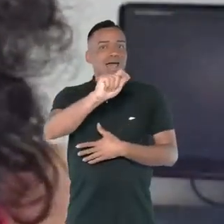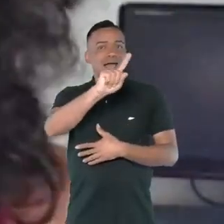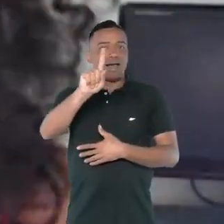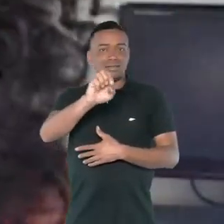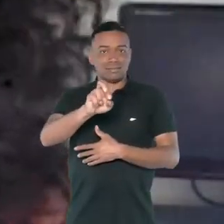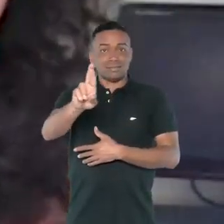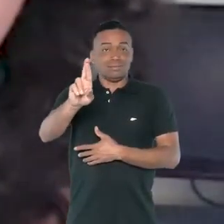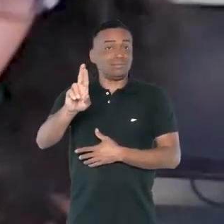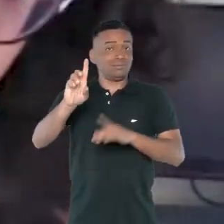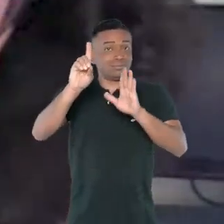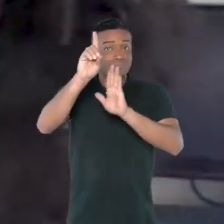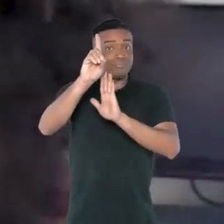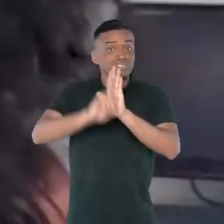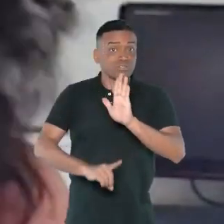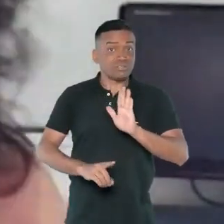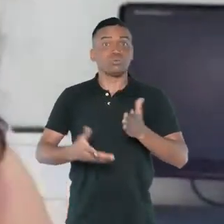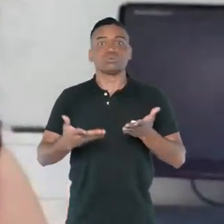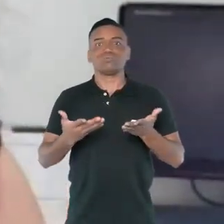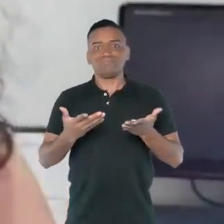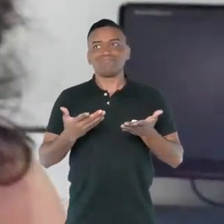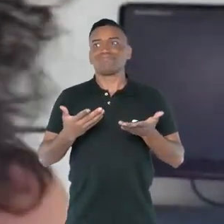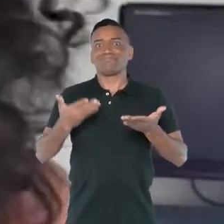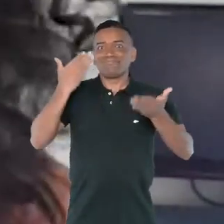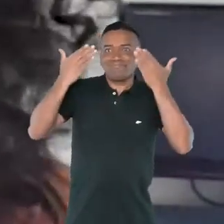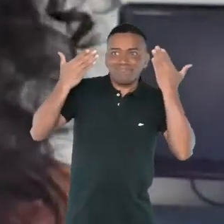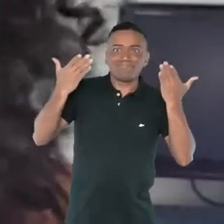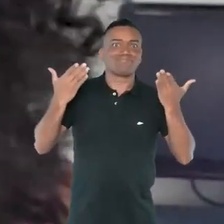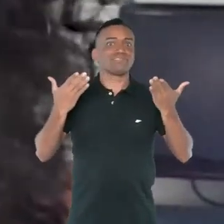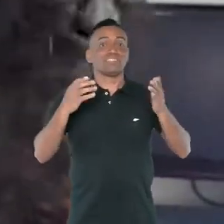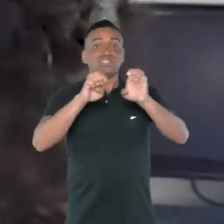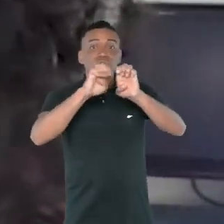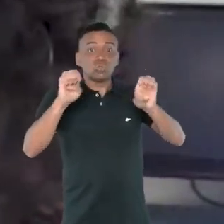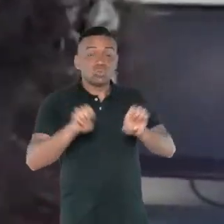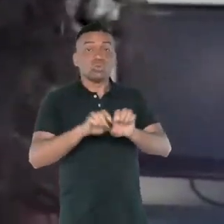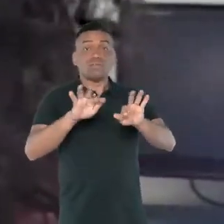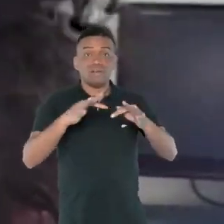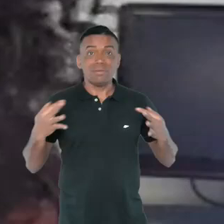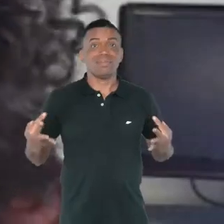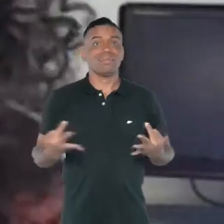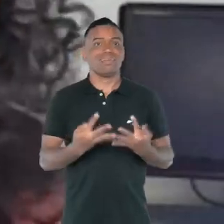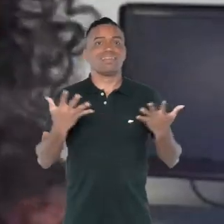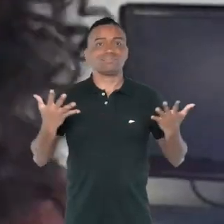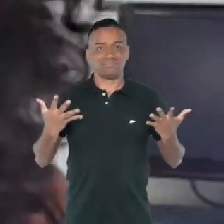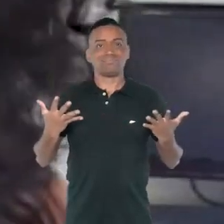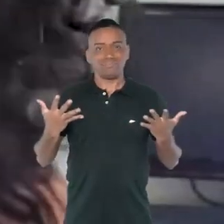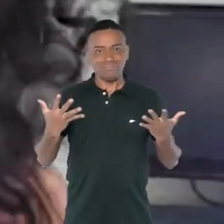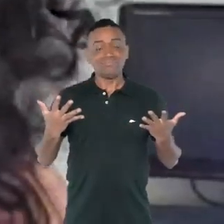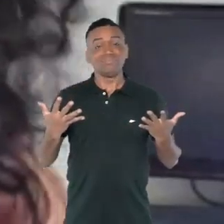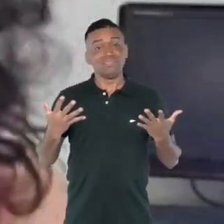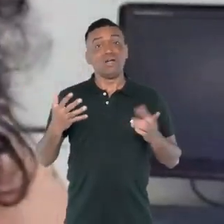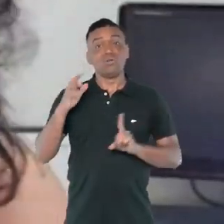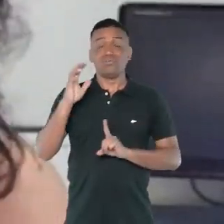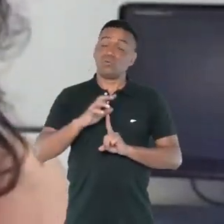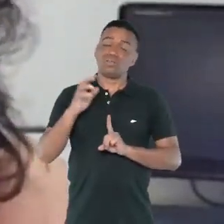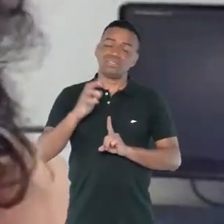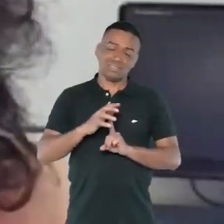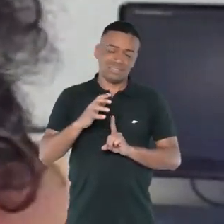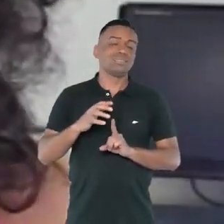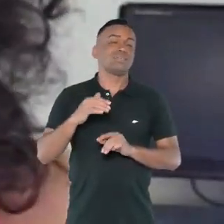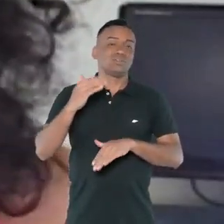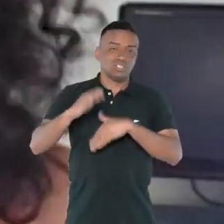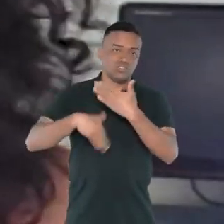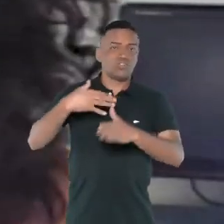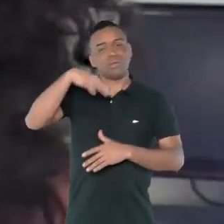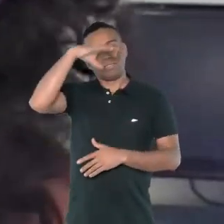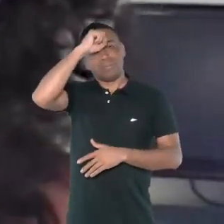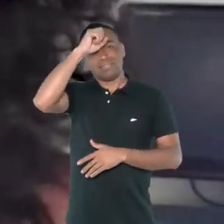que têm direito ao lazer, a terapia quando necessário, a uma estrutura familiar. E